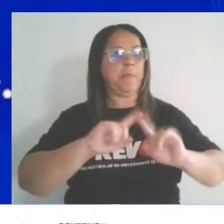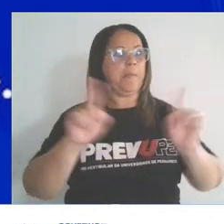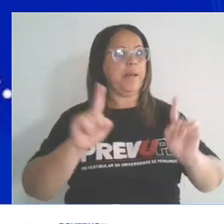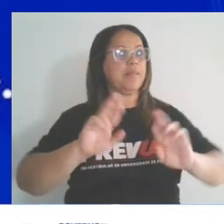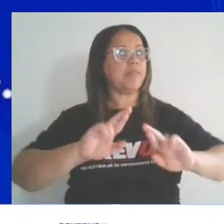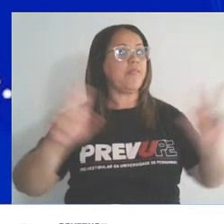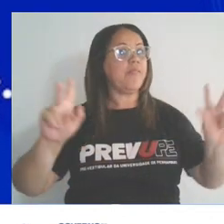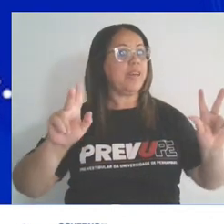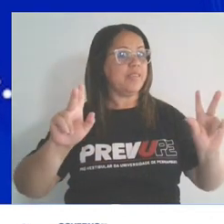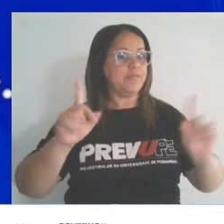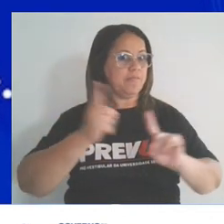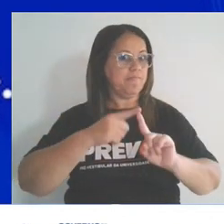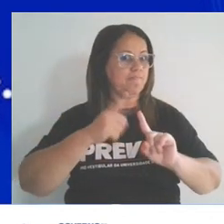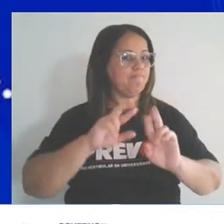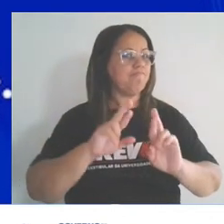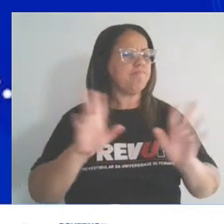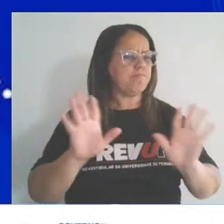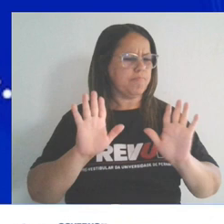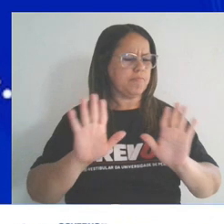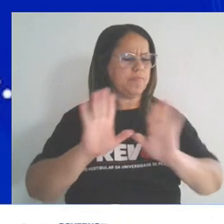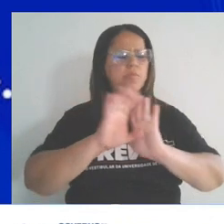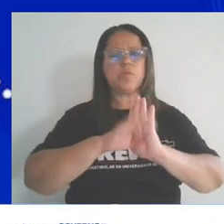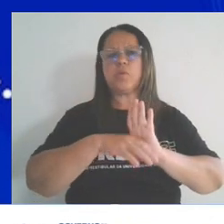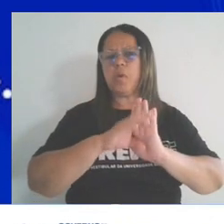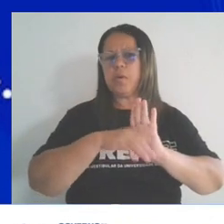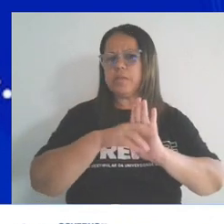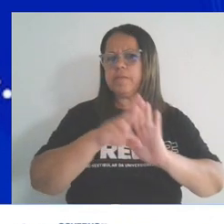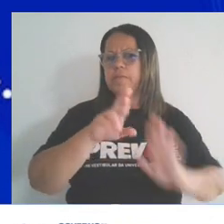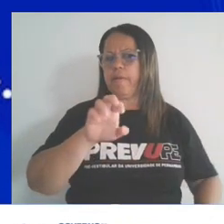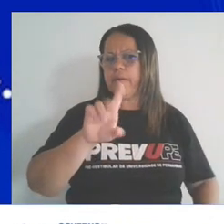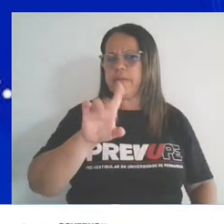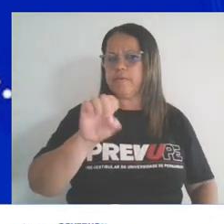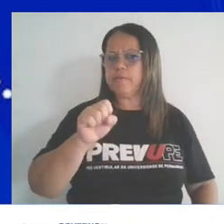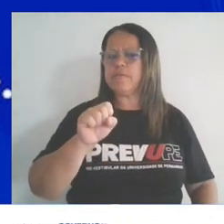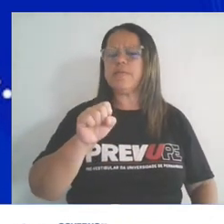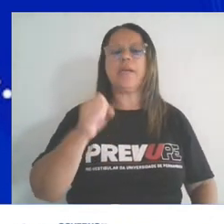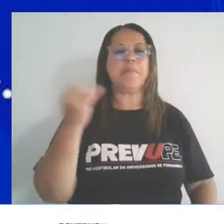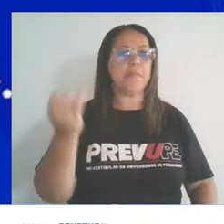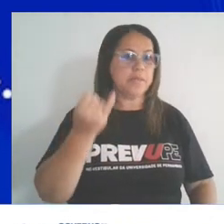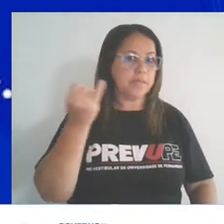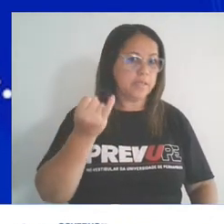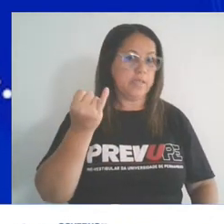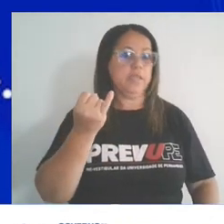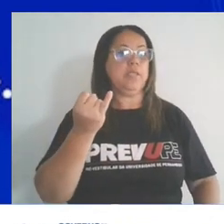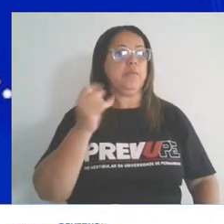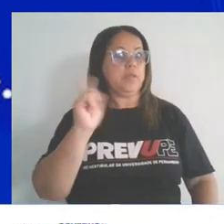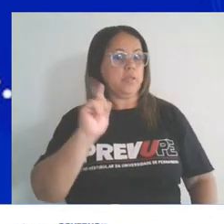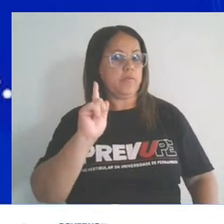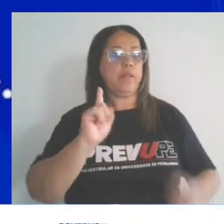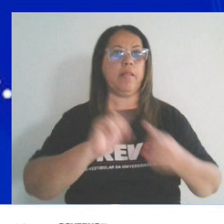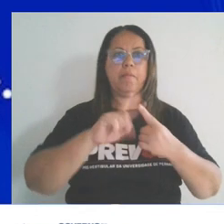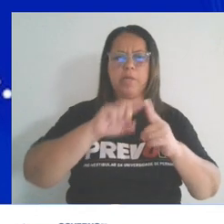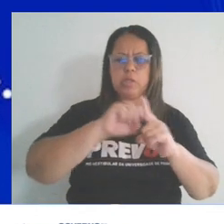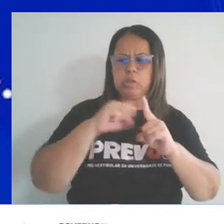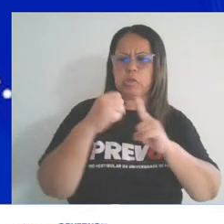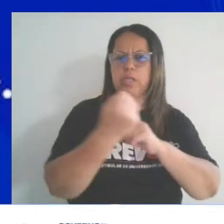você. O conceito de rede é muito importante, tanto para a geografia como para a sociologia. Talvez quando eu falei em rede, você